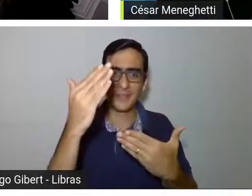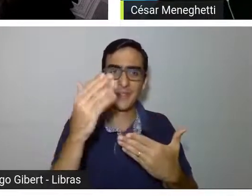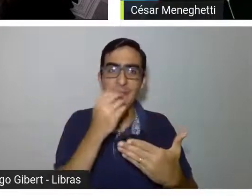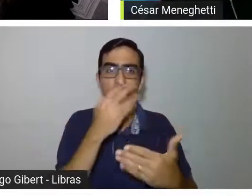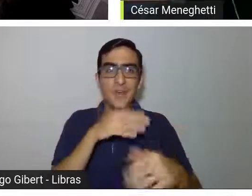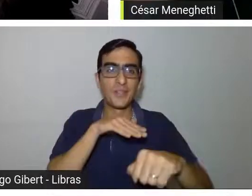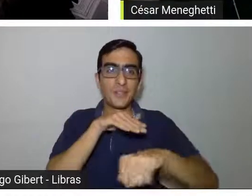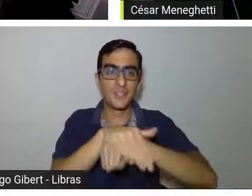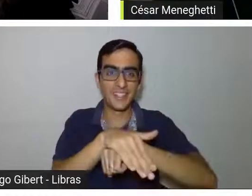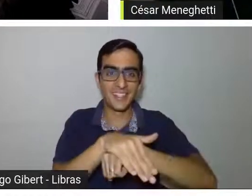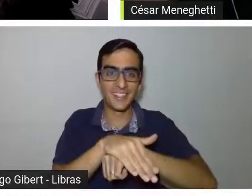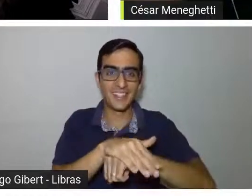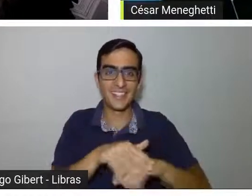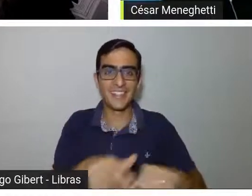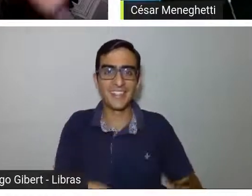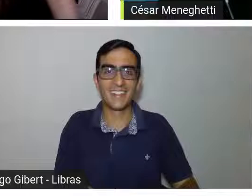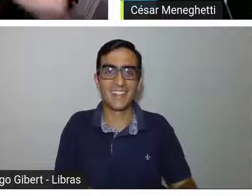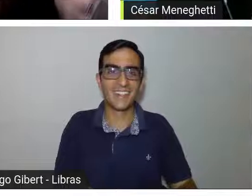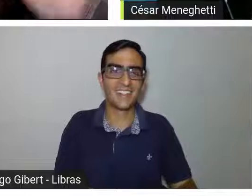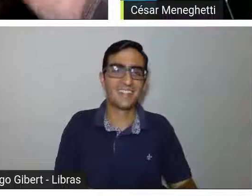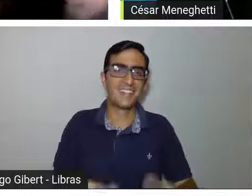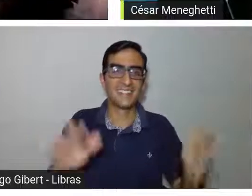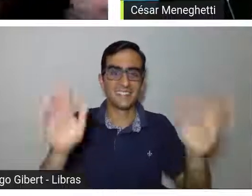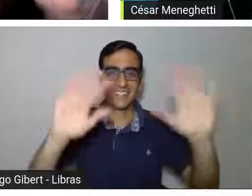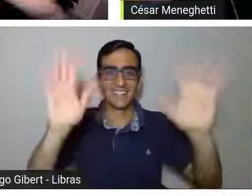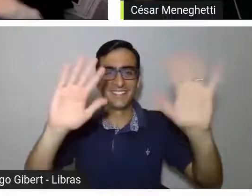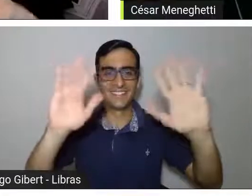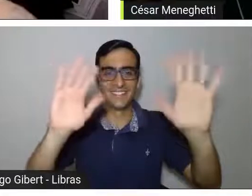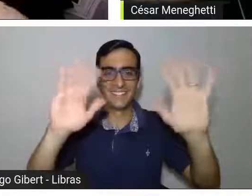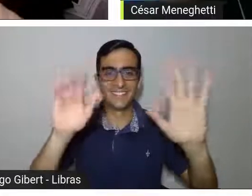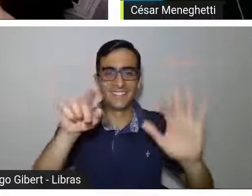boa noite, obrigada. Bom tchau. Daqui a pouco eu estou aí.